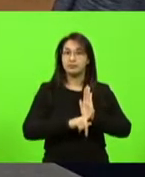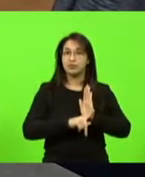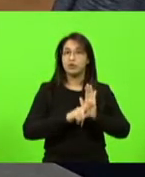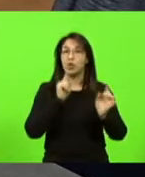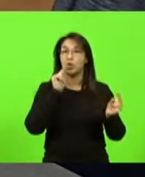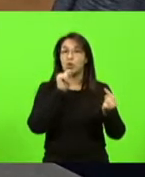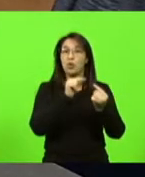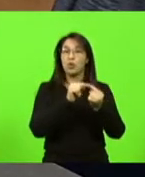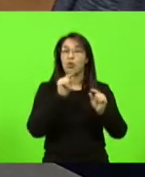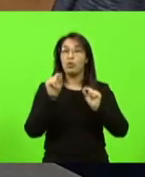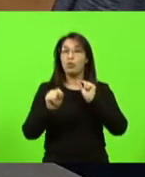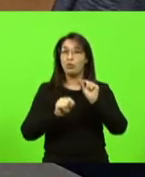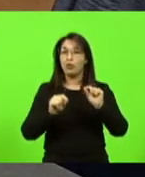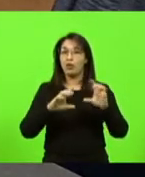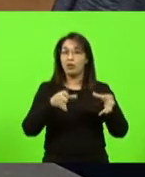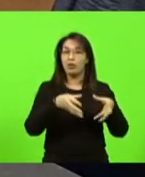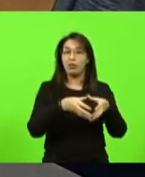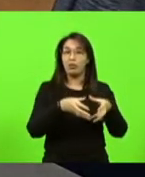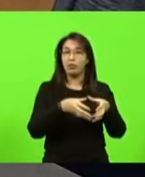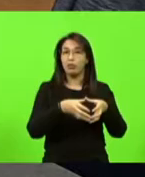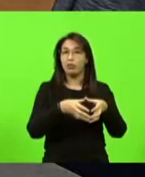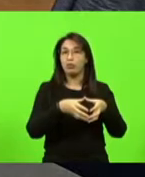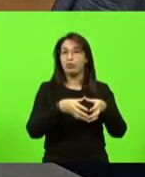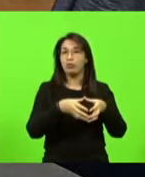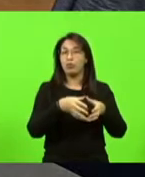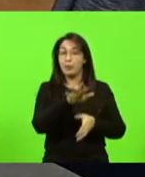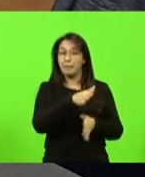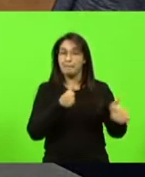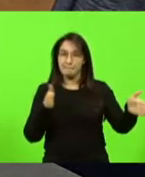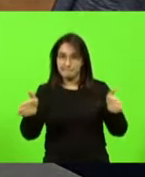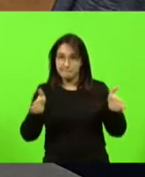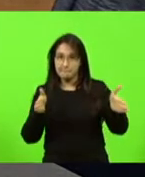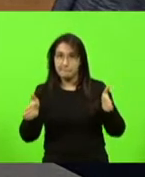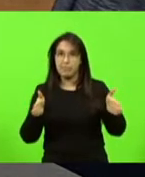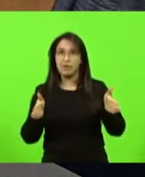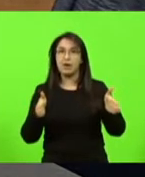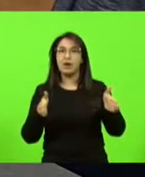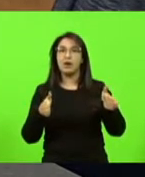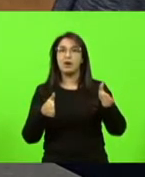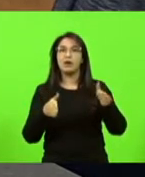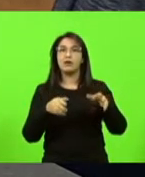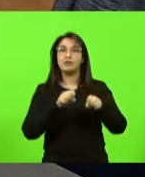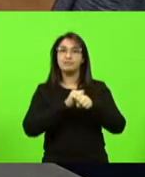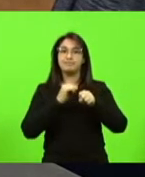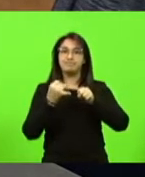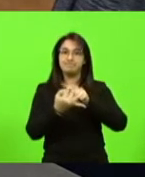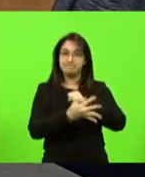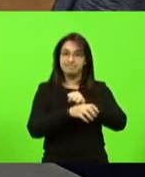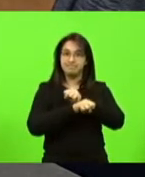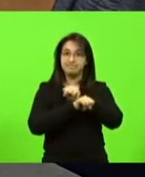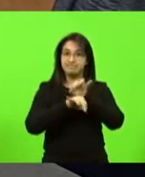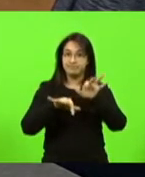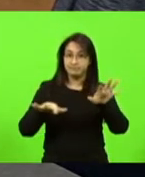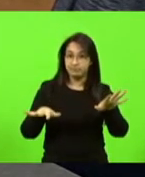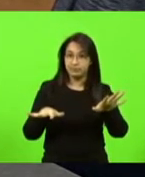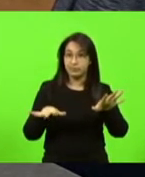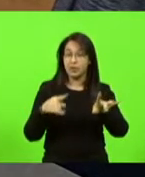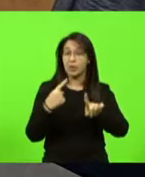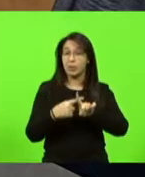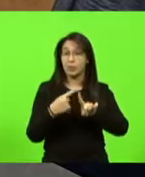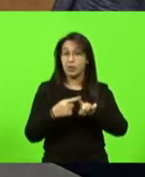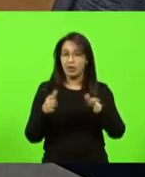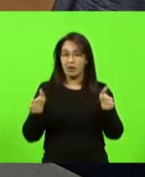apenas atingir o período de pandemia, porque esse período ele